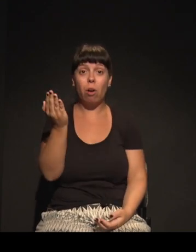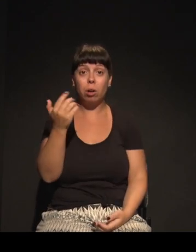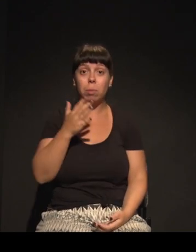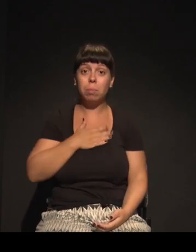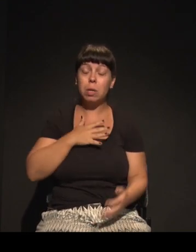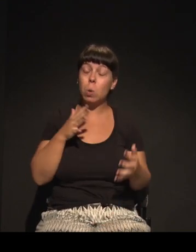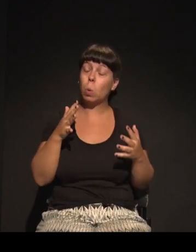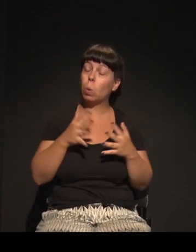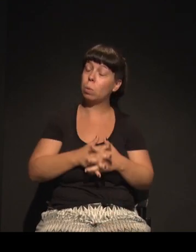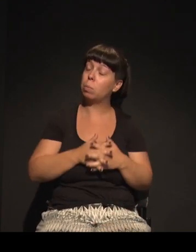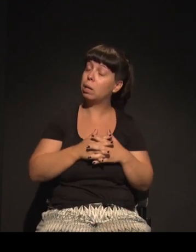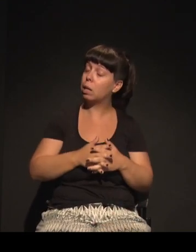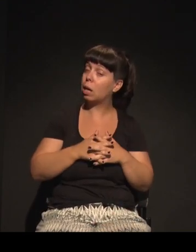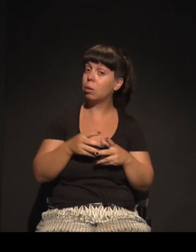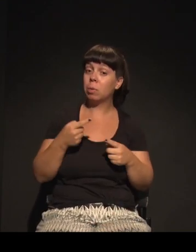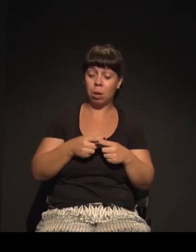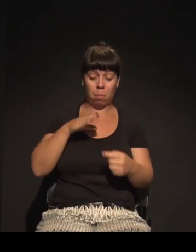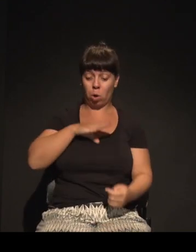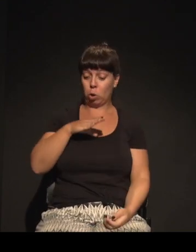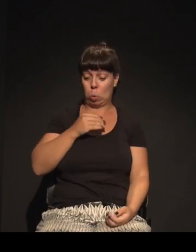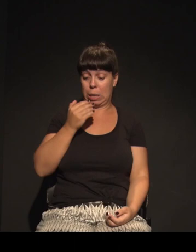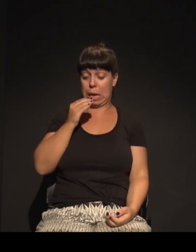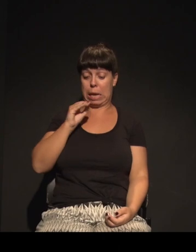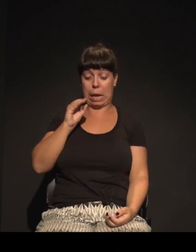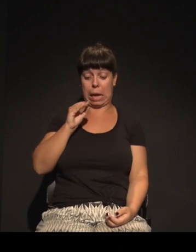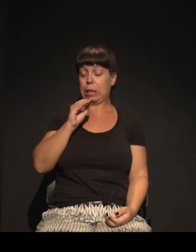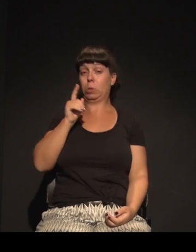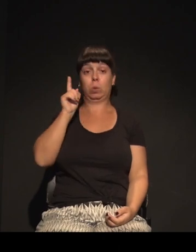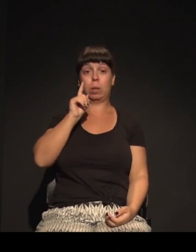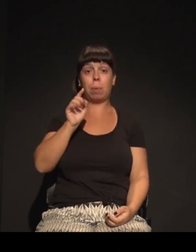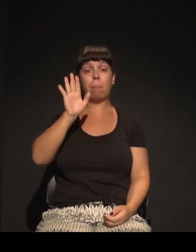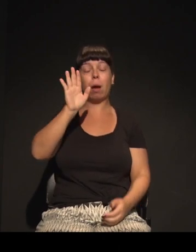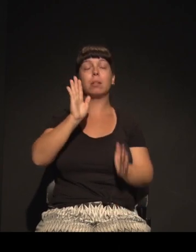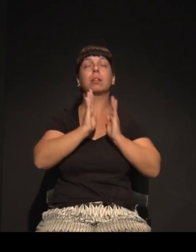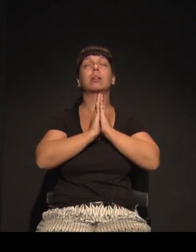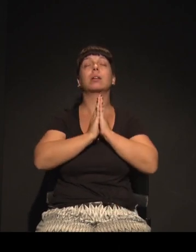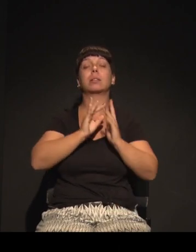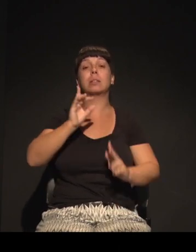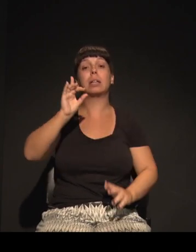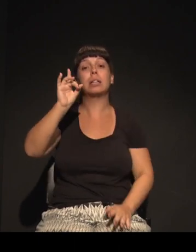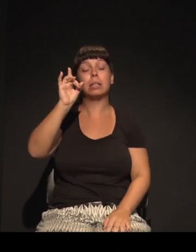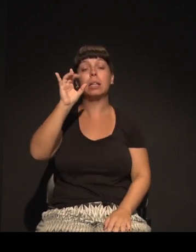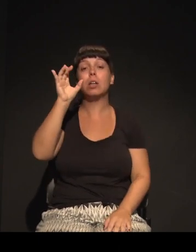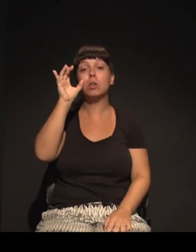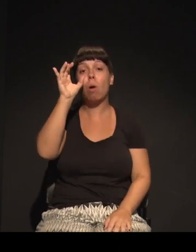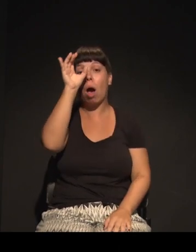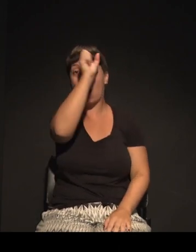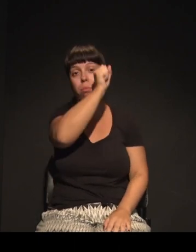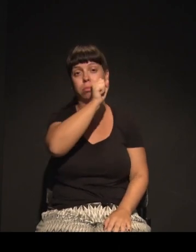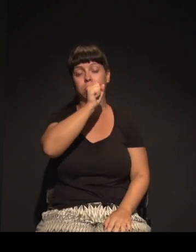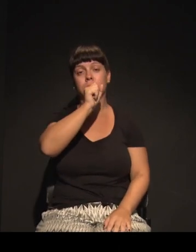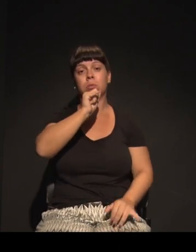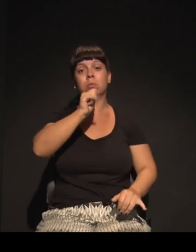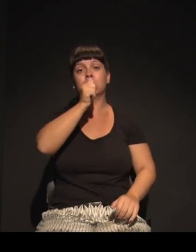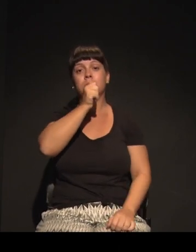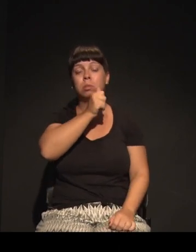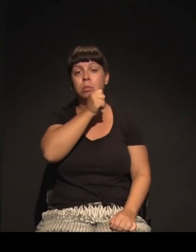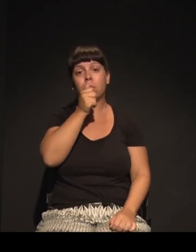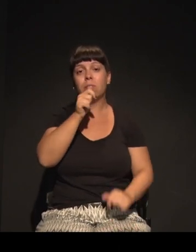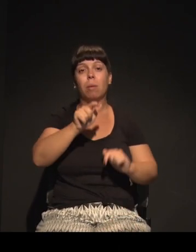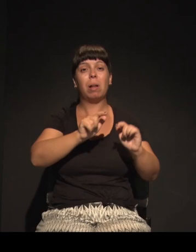portuguesa aí mas graças a deus eu aprendi né com muito sacrifício trabalhar em casa de família